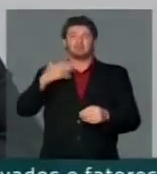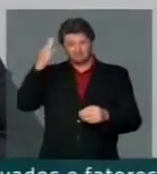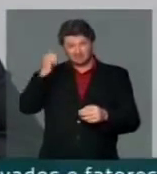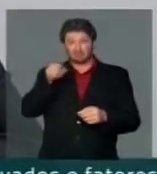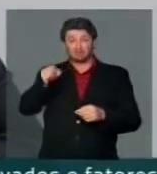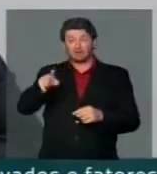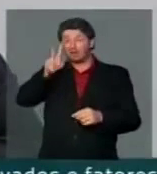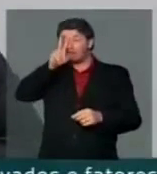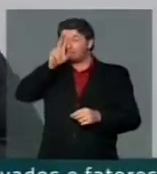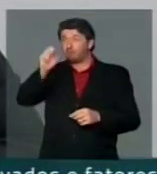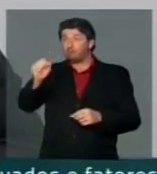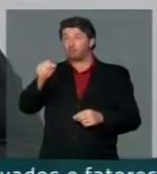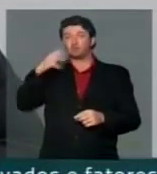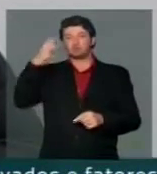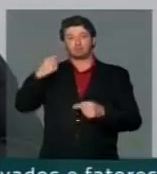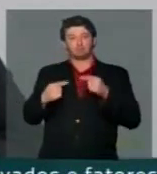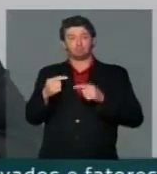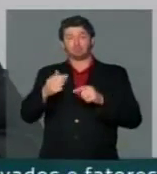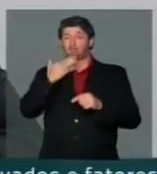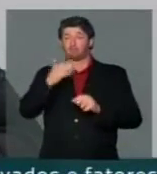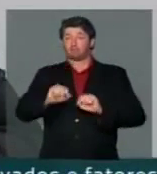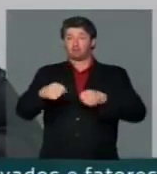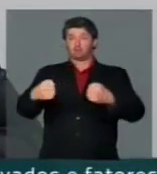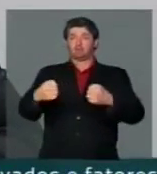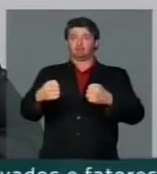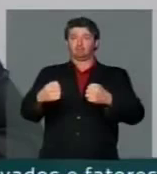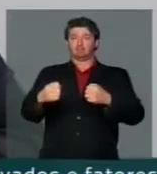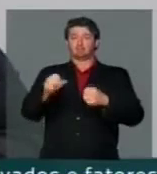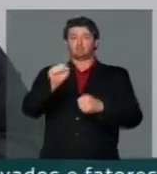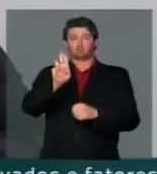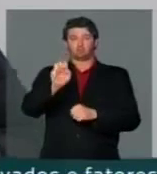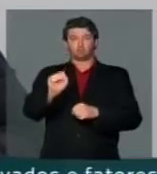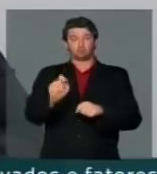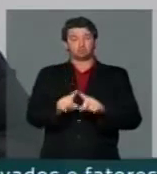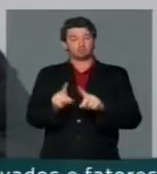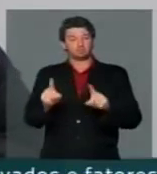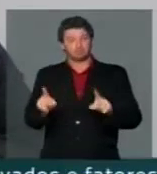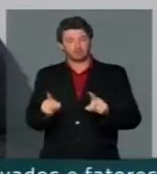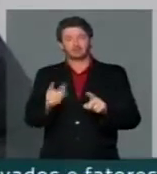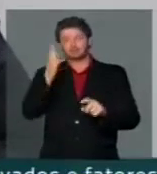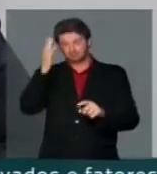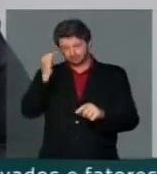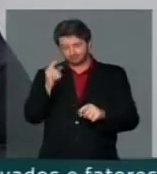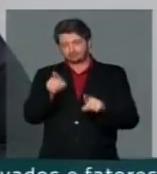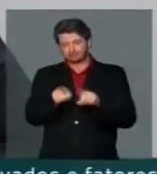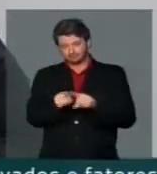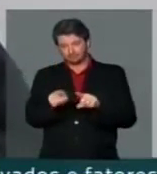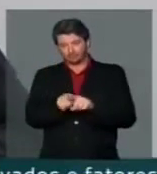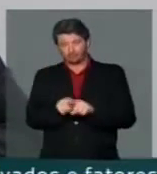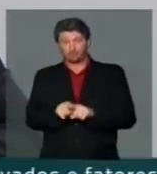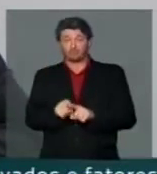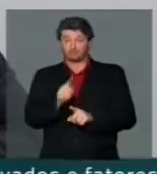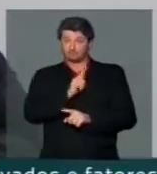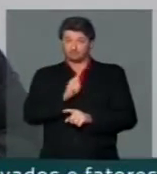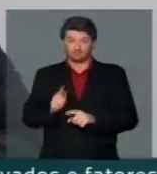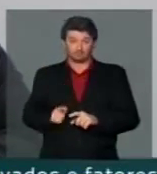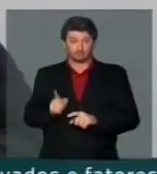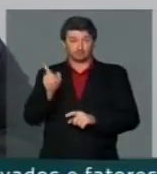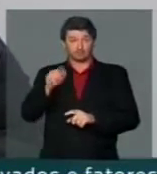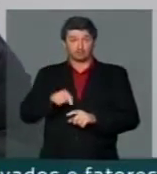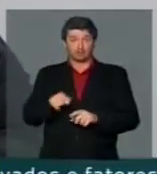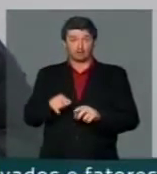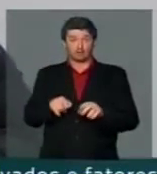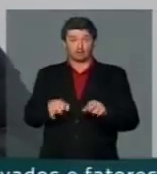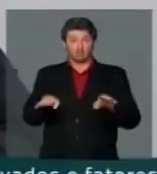uma força política de defesa do Sistema Único de Saúde. Mas a gente sabe também que os governos não são